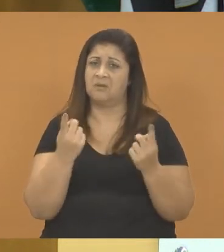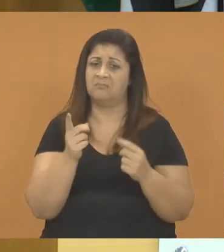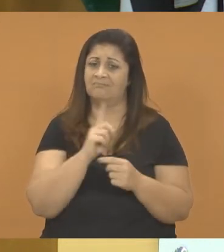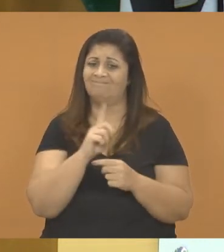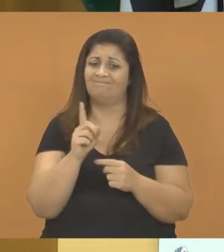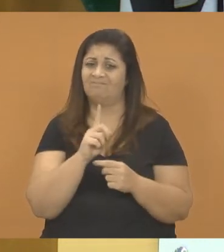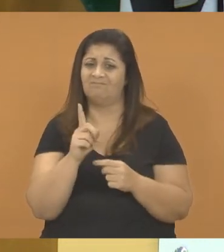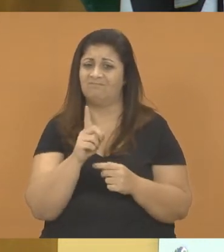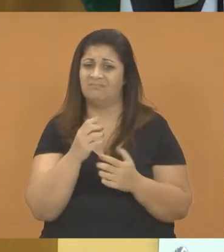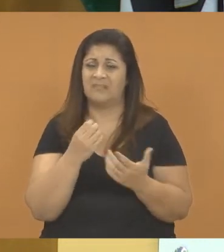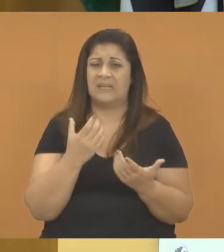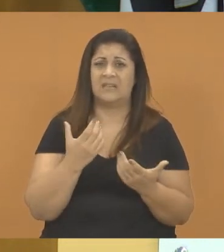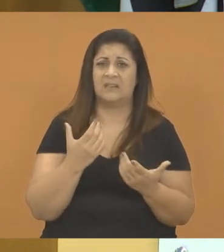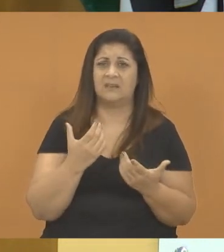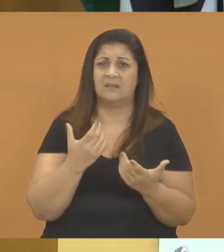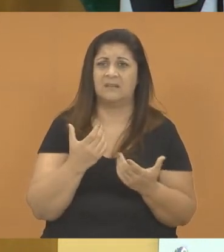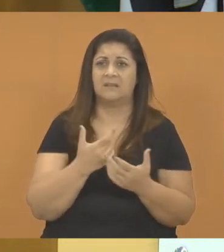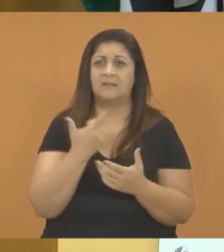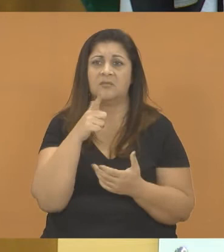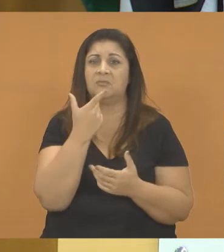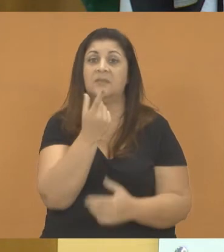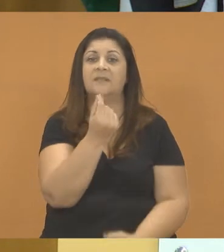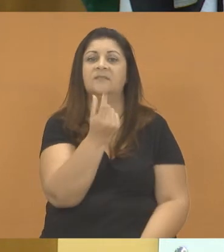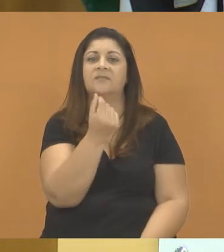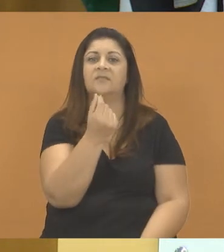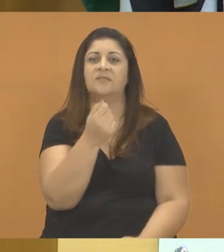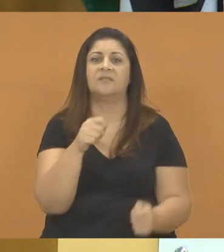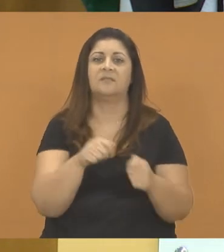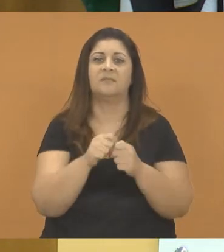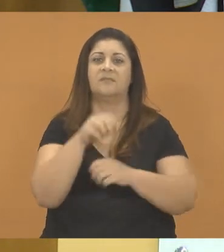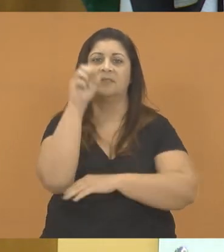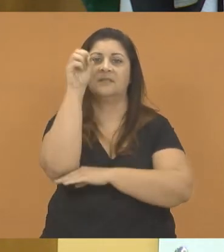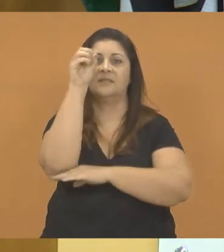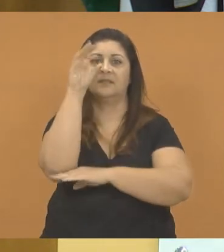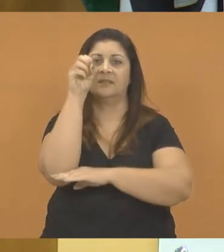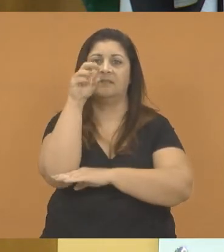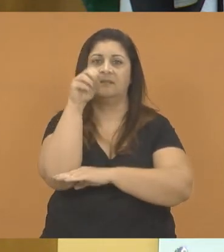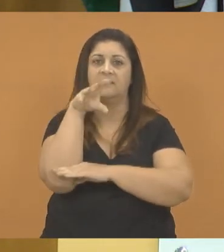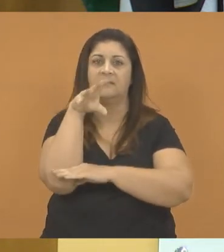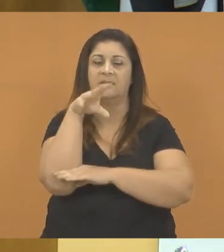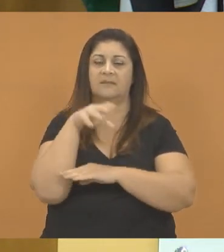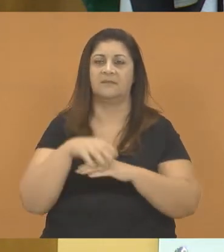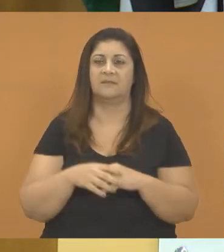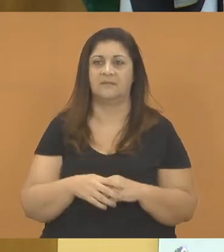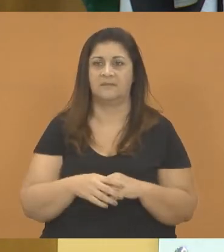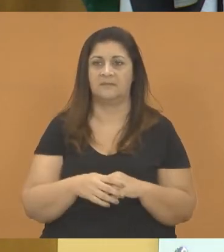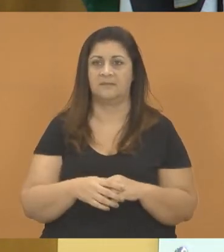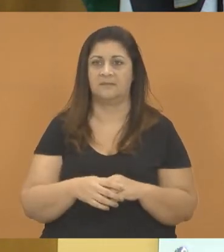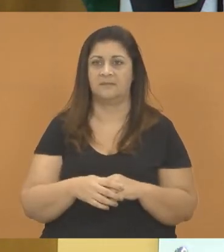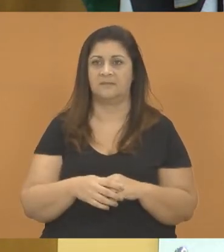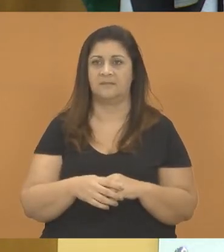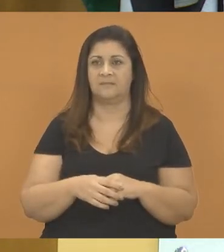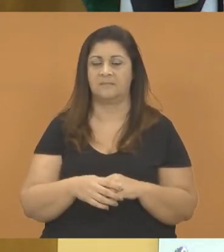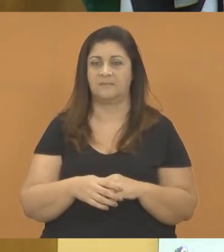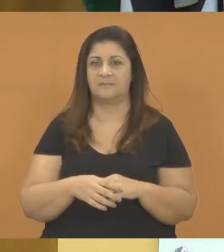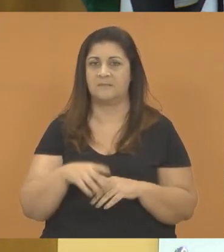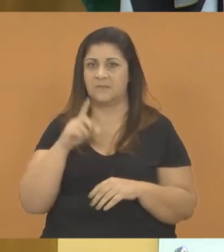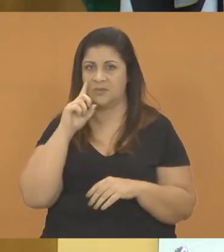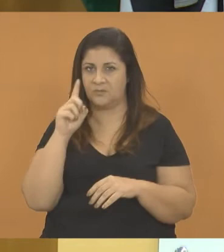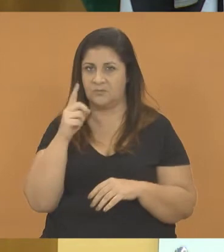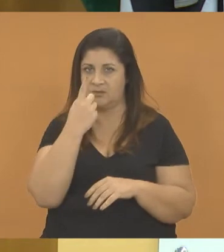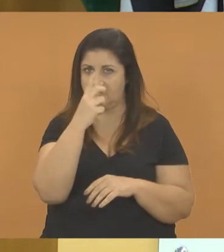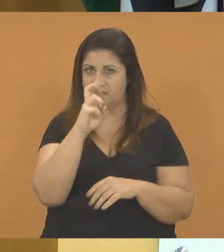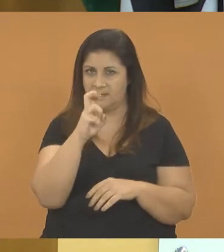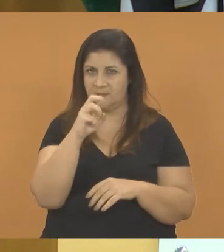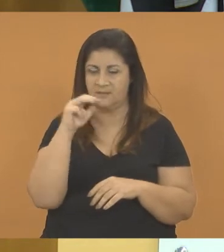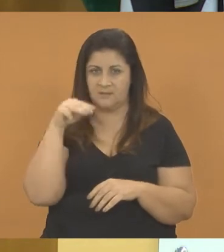viável a eles não tinham é recursos para a colocação de semáforos no dia 15 de março